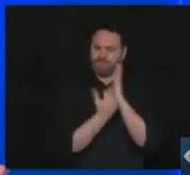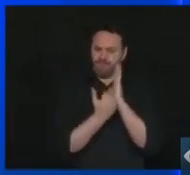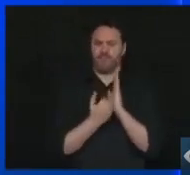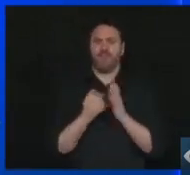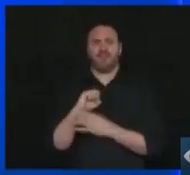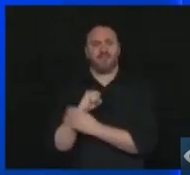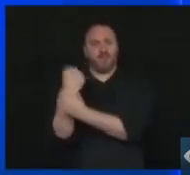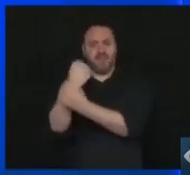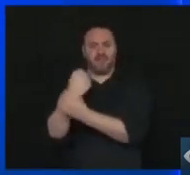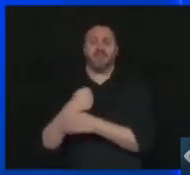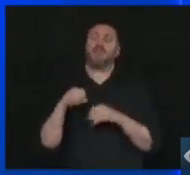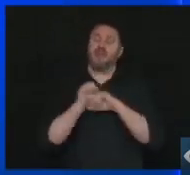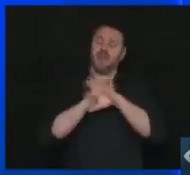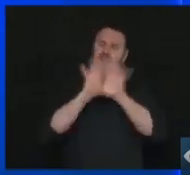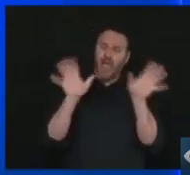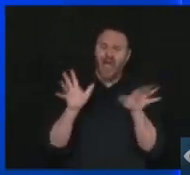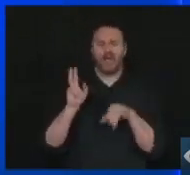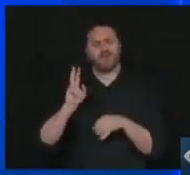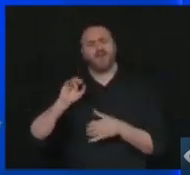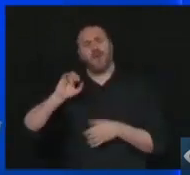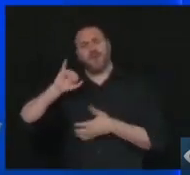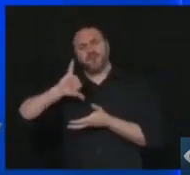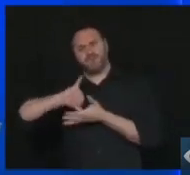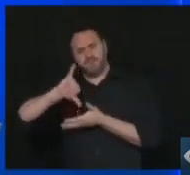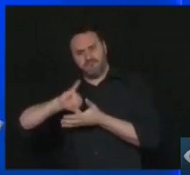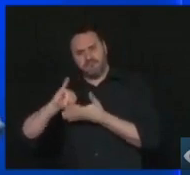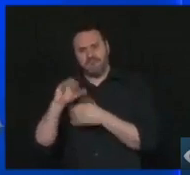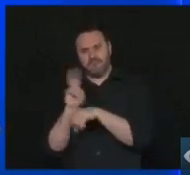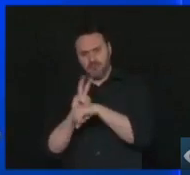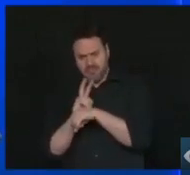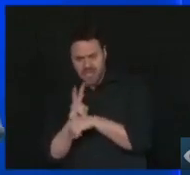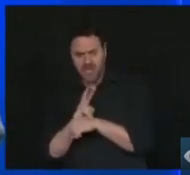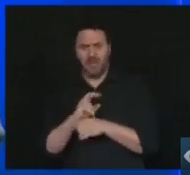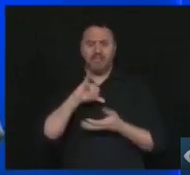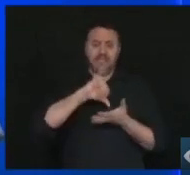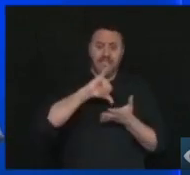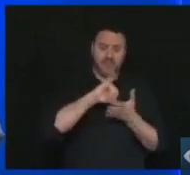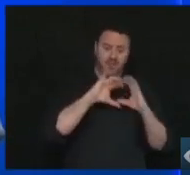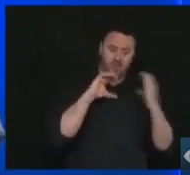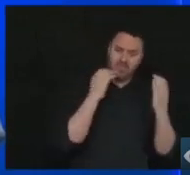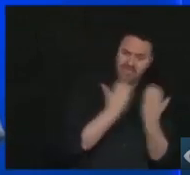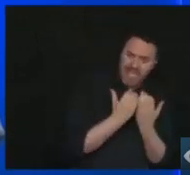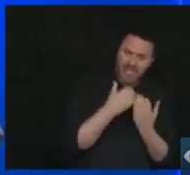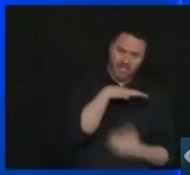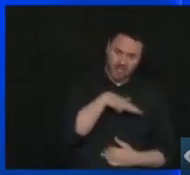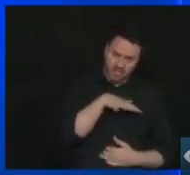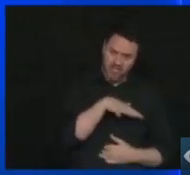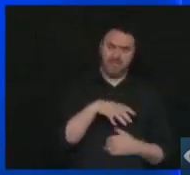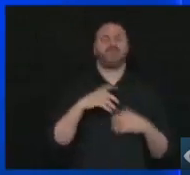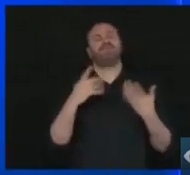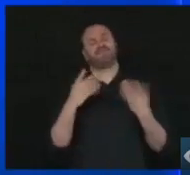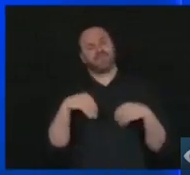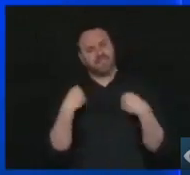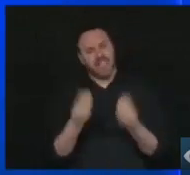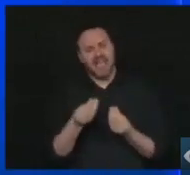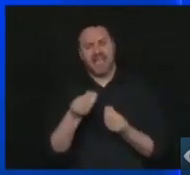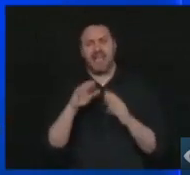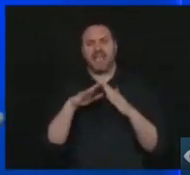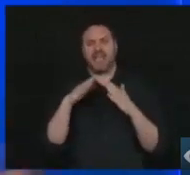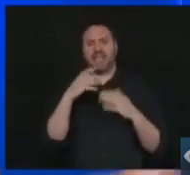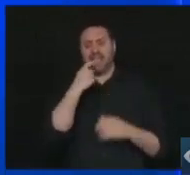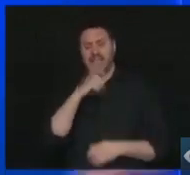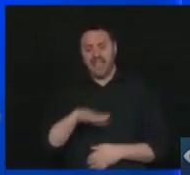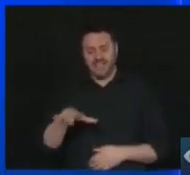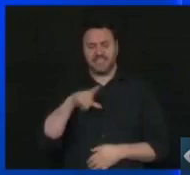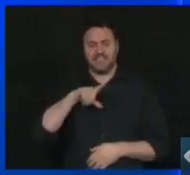ações a guarda municipal dos centros comunitários como eu já mencionei garantindo que as nossas crianças tenham vaga nas creches nas